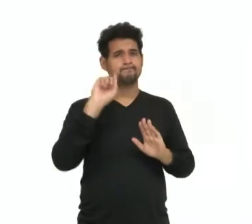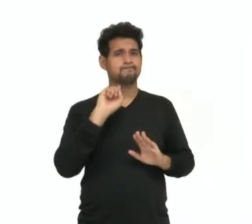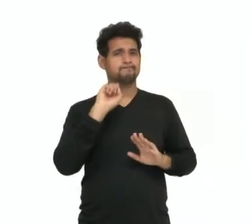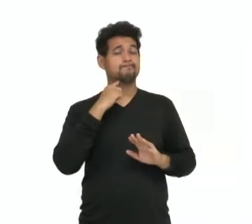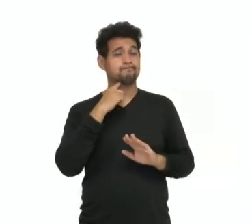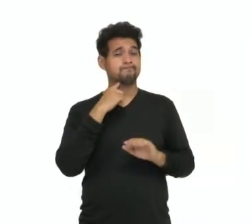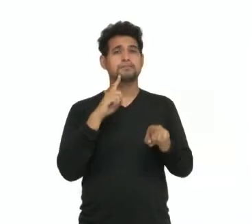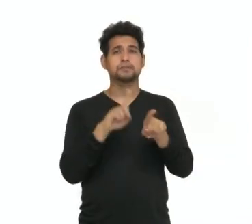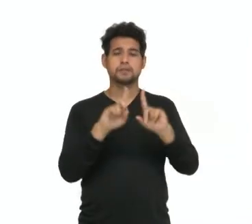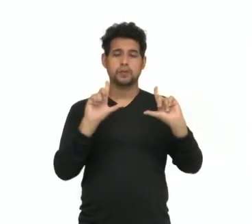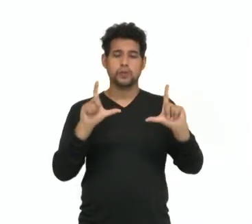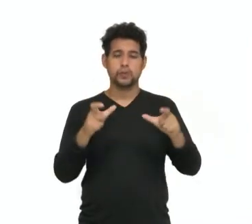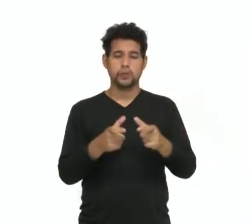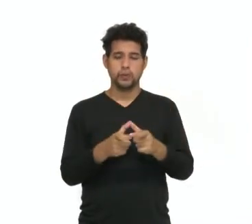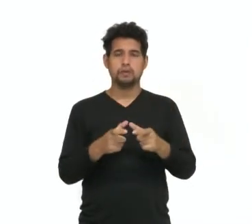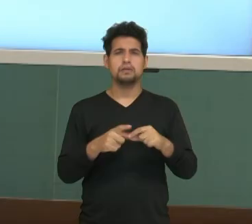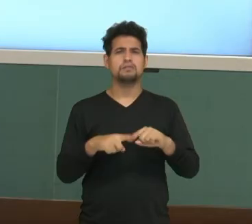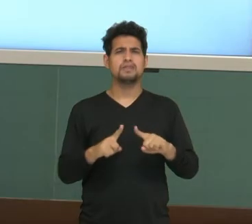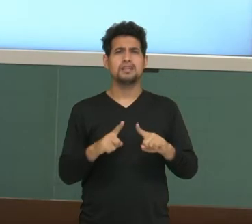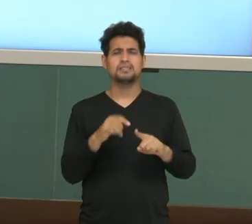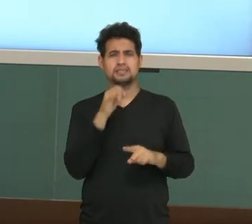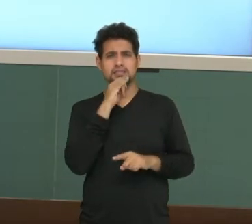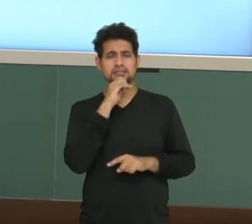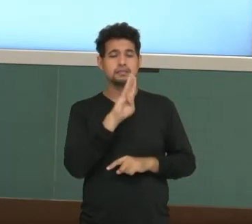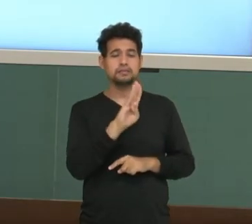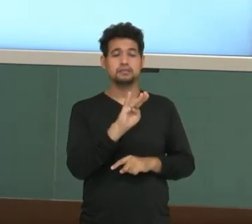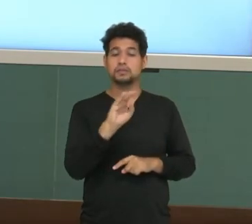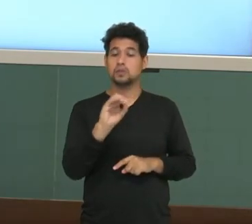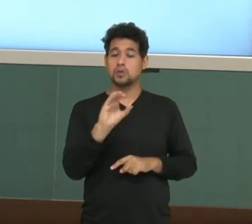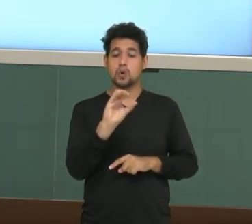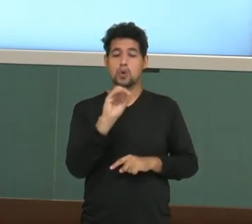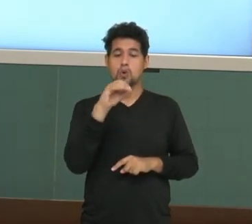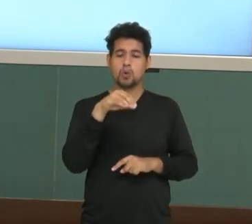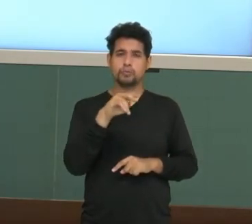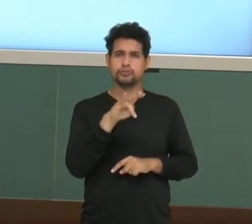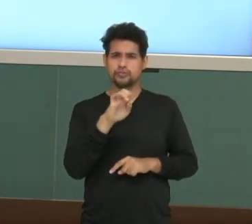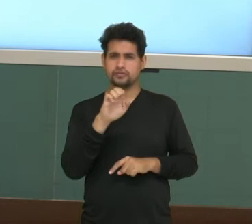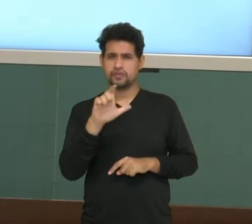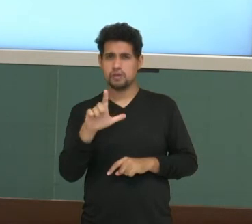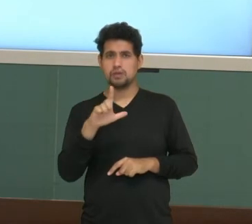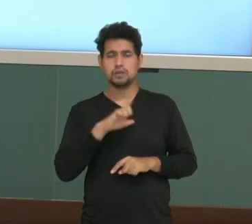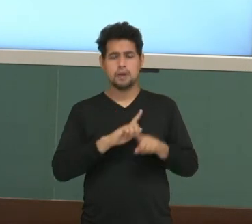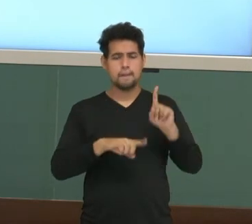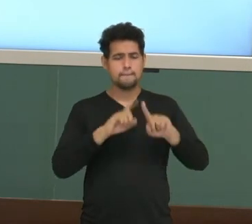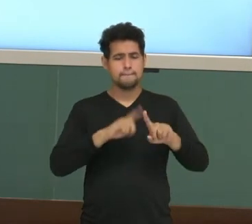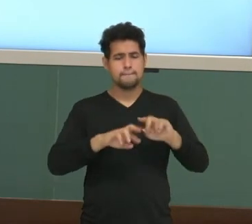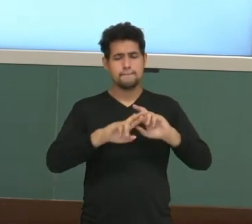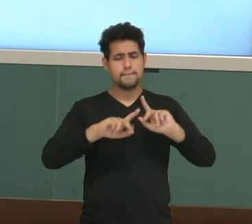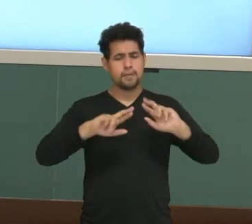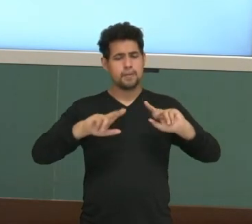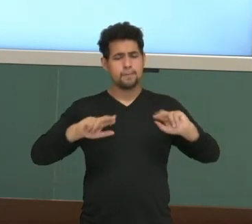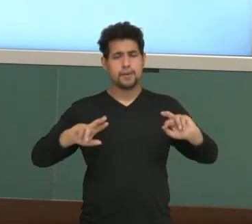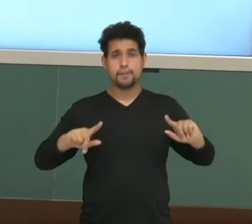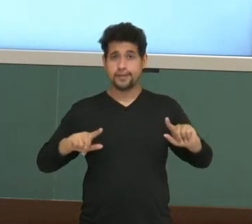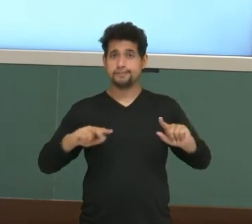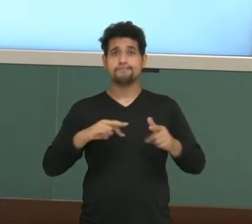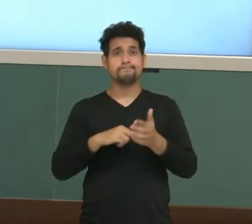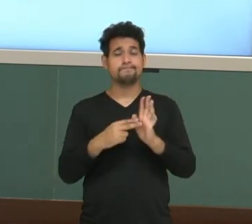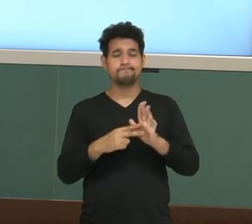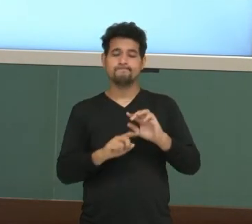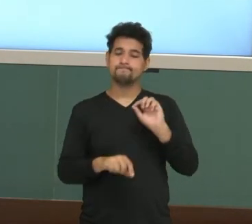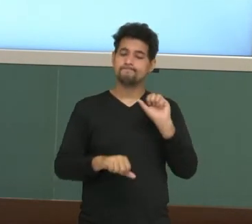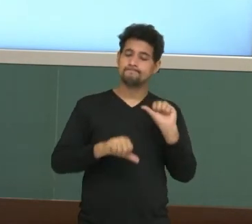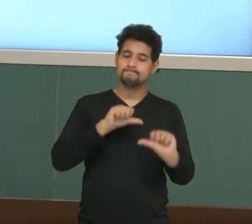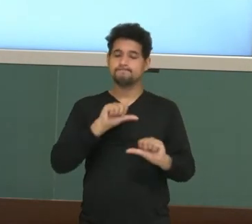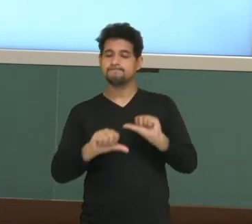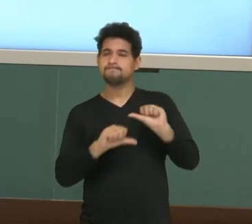poluições reduzidos. Então, biocombustíveis são combustíveis obtidos de materiais orgânicos que são uma alternativa